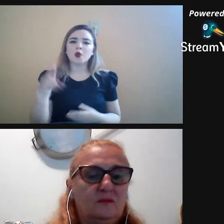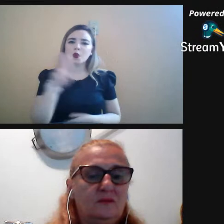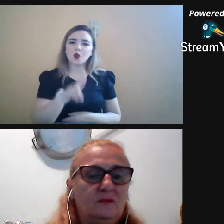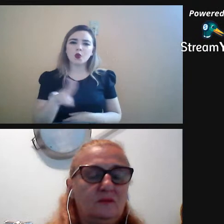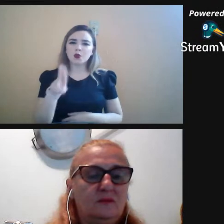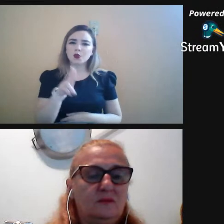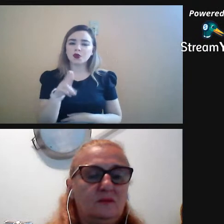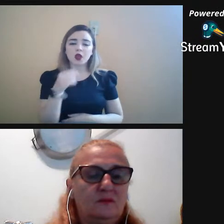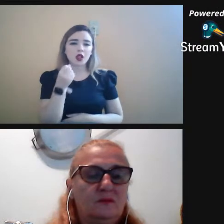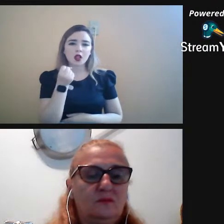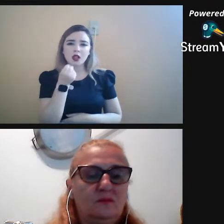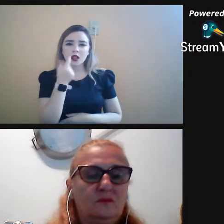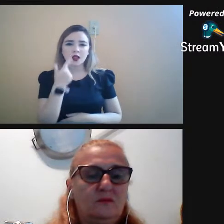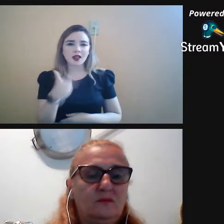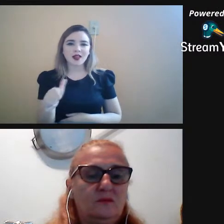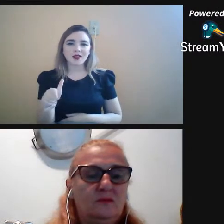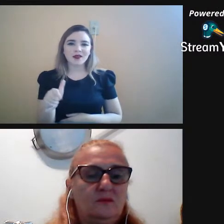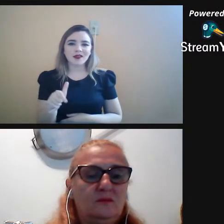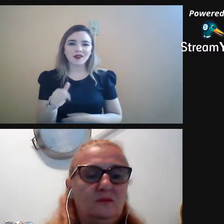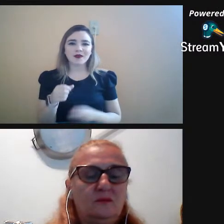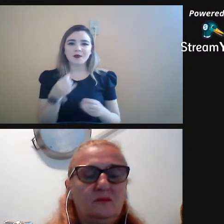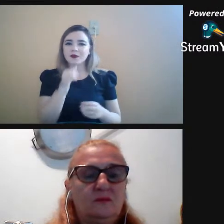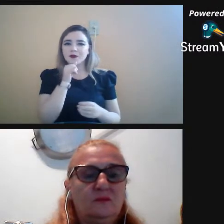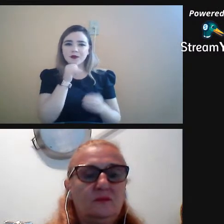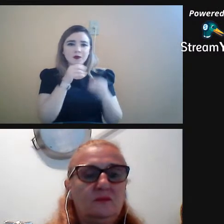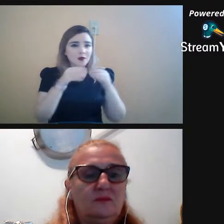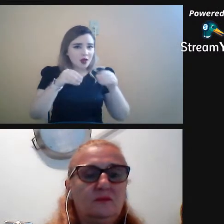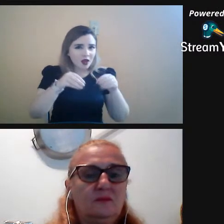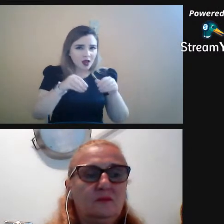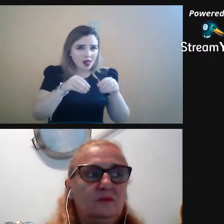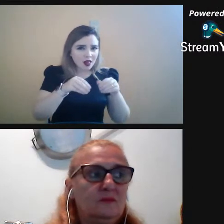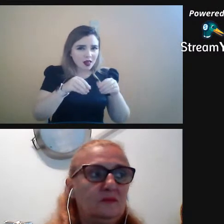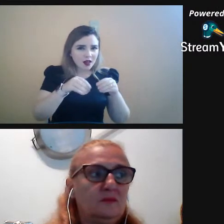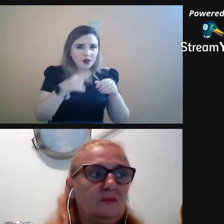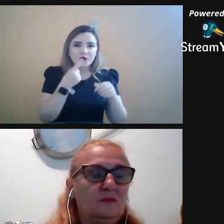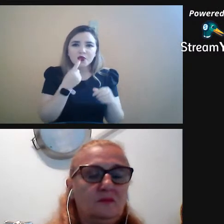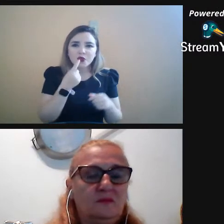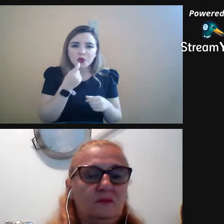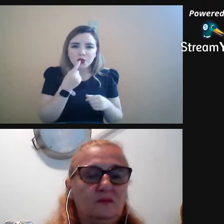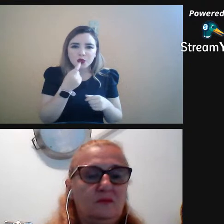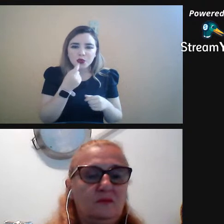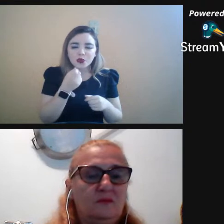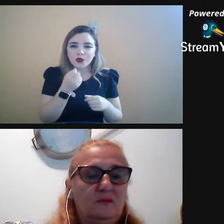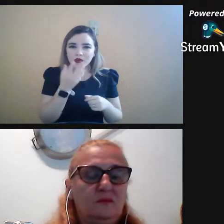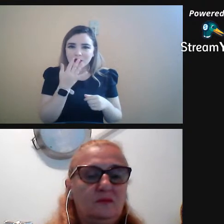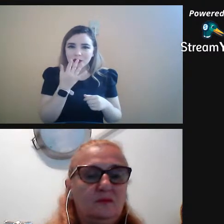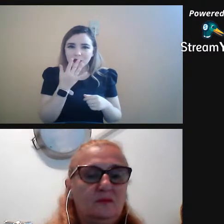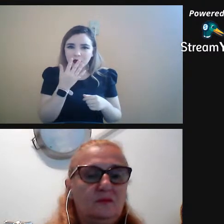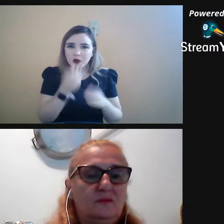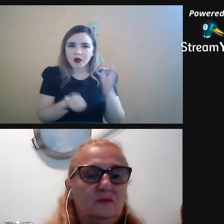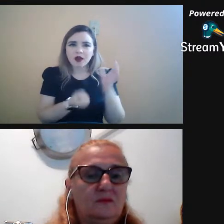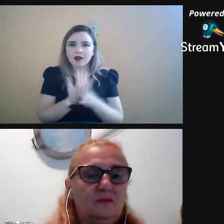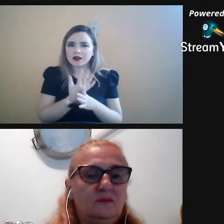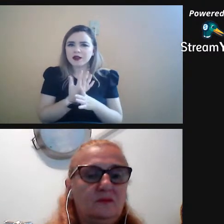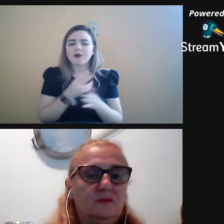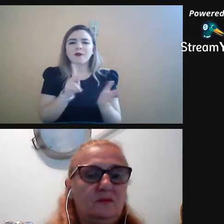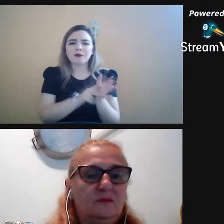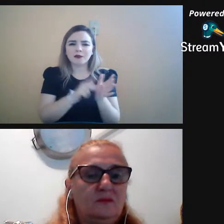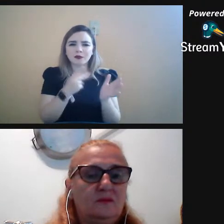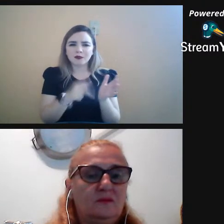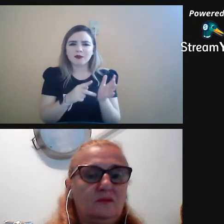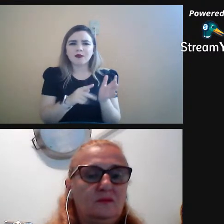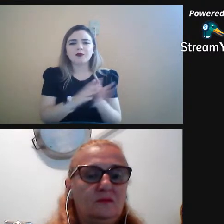natural. Ele utiliza terra, né? Ele usa aquela terra que é mais avermelhada e produz suas próprias tintas,